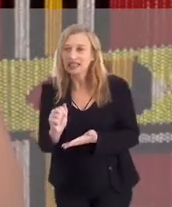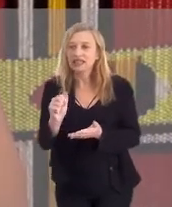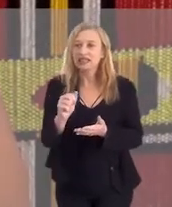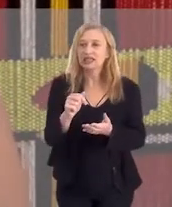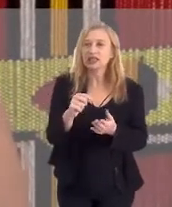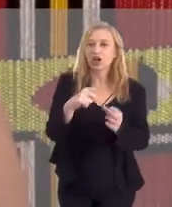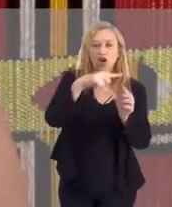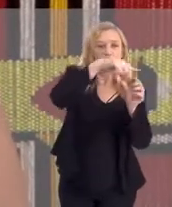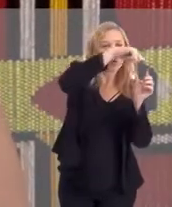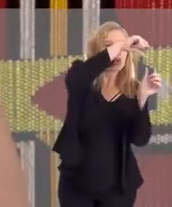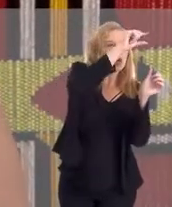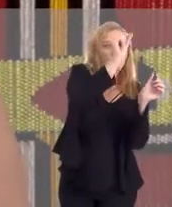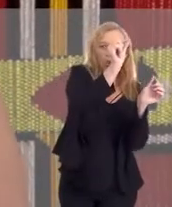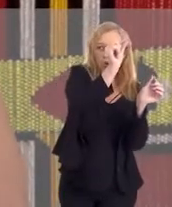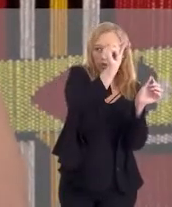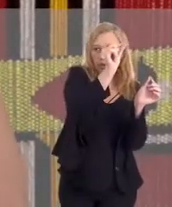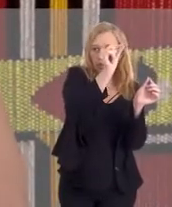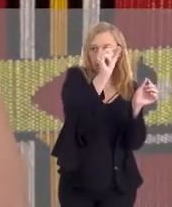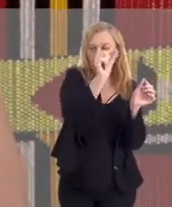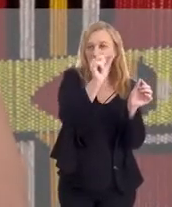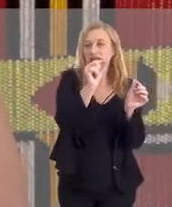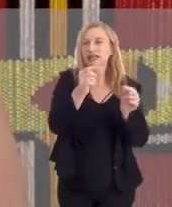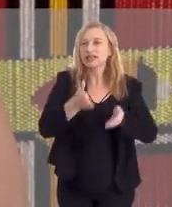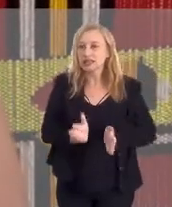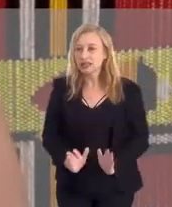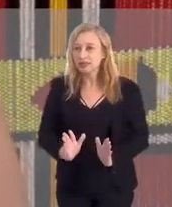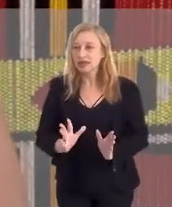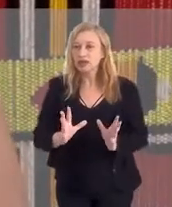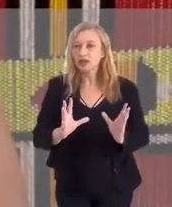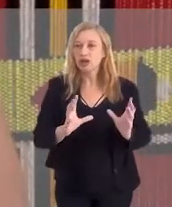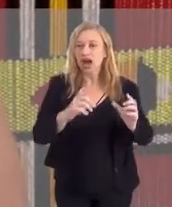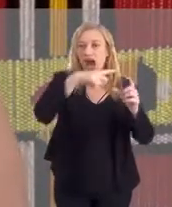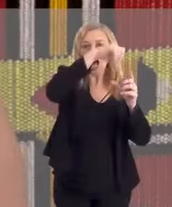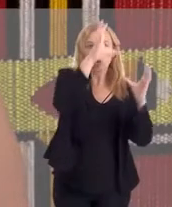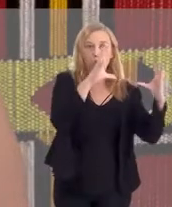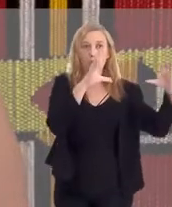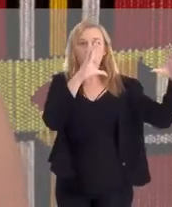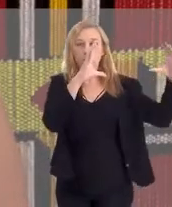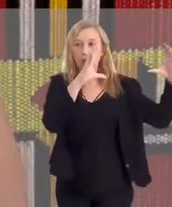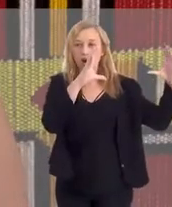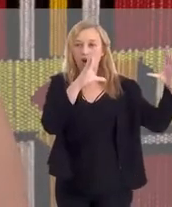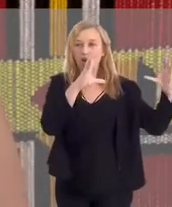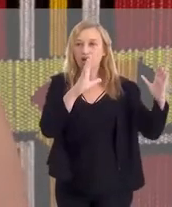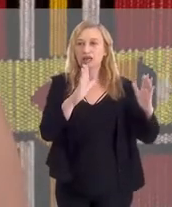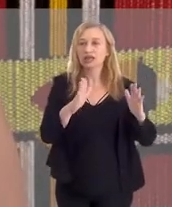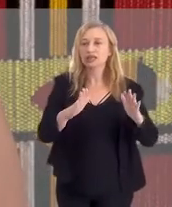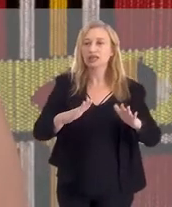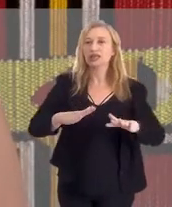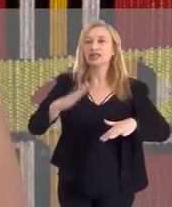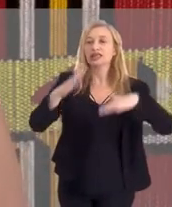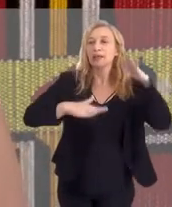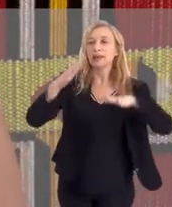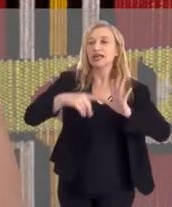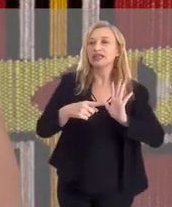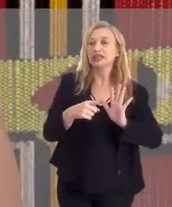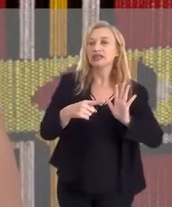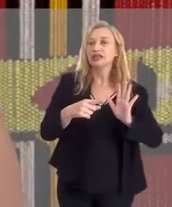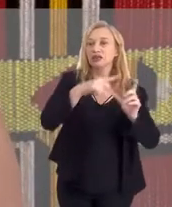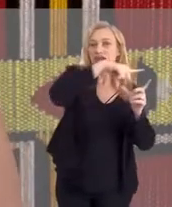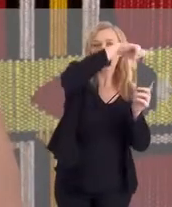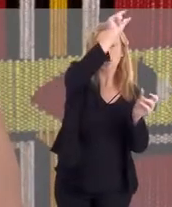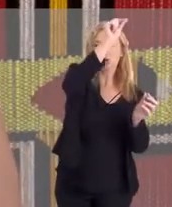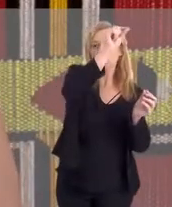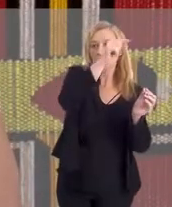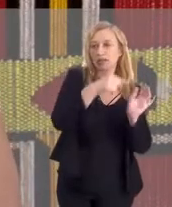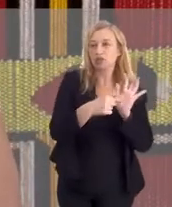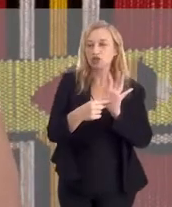Se é um preceito para nascimento, a lua vai estar cheia. Então, a lua rege muita questão dentro